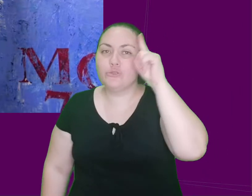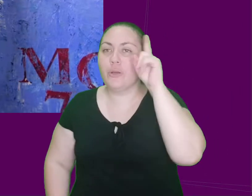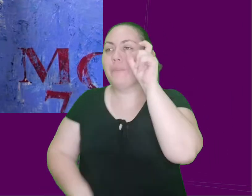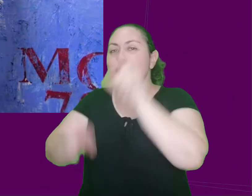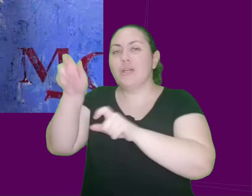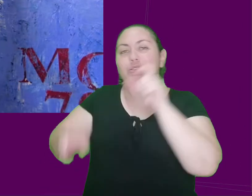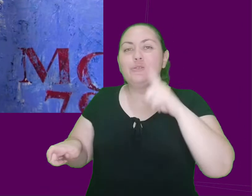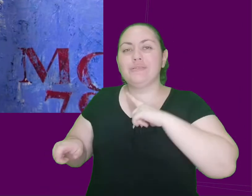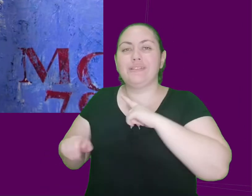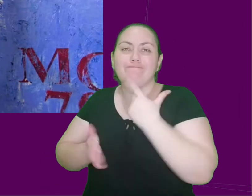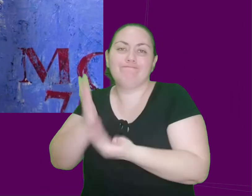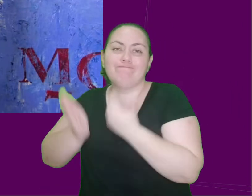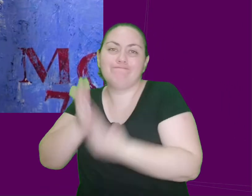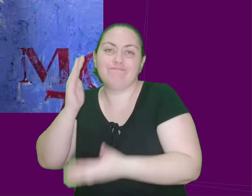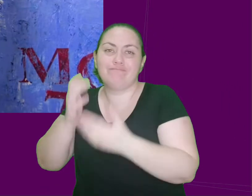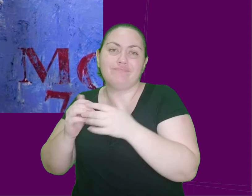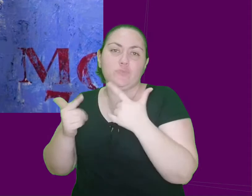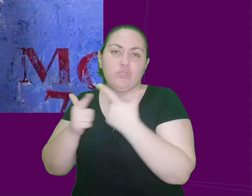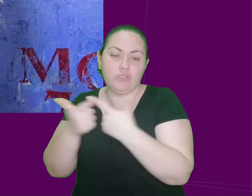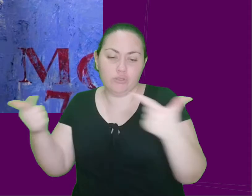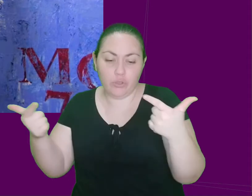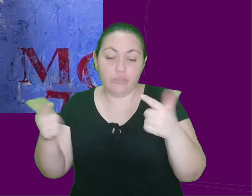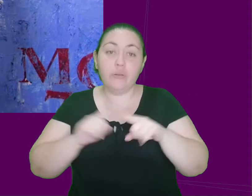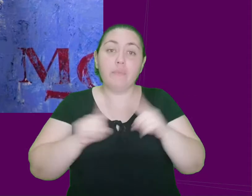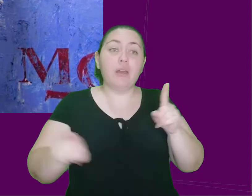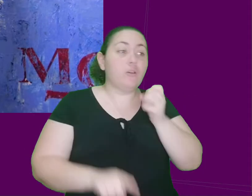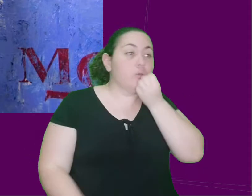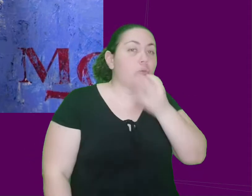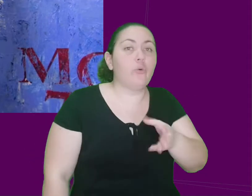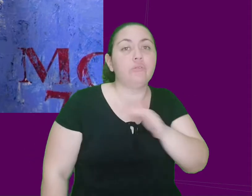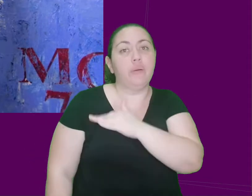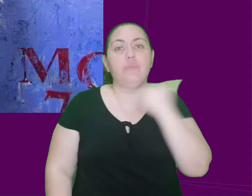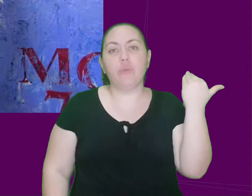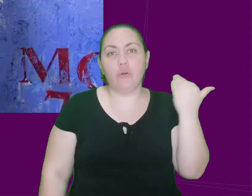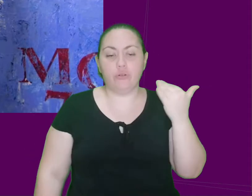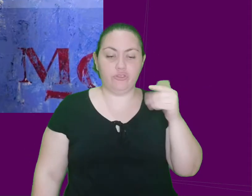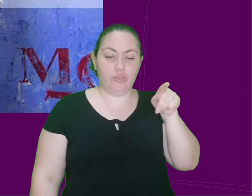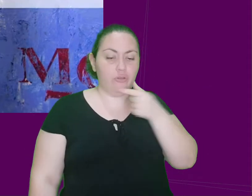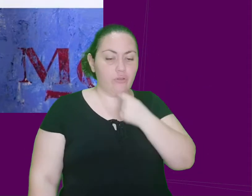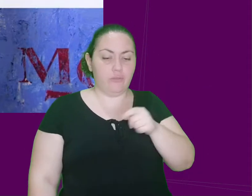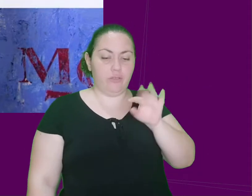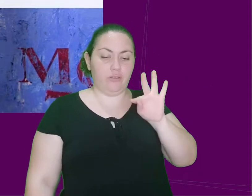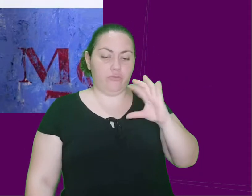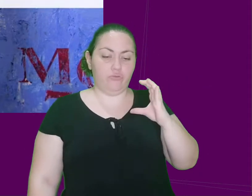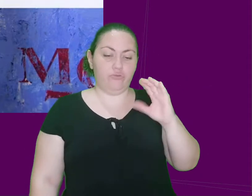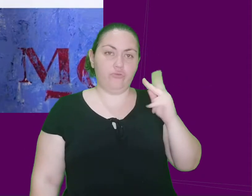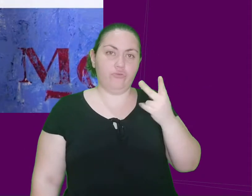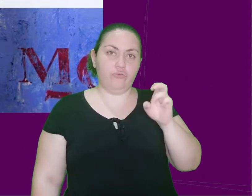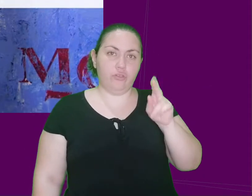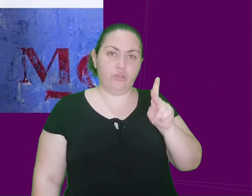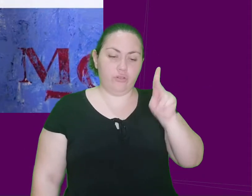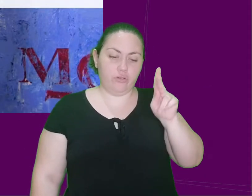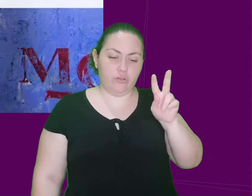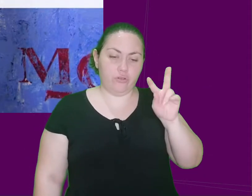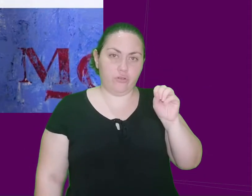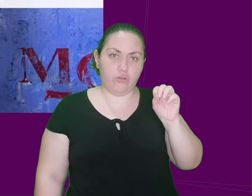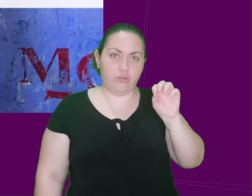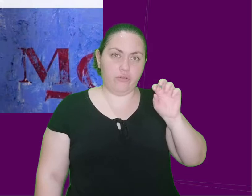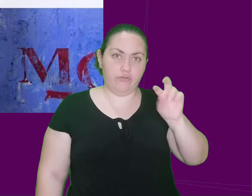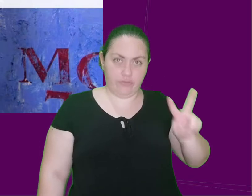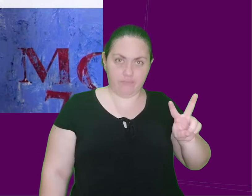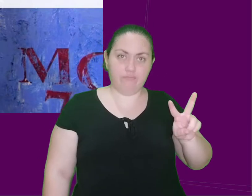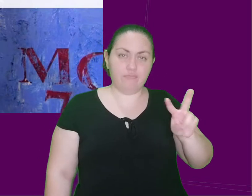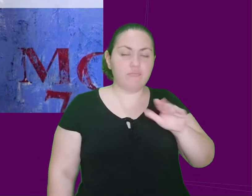desafortunadas, para falar sobre a morte de Anton Chekhov por tuberculose. Tchekov foi um dos mais